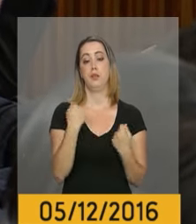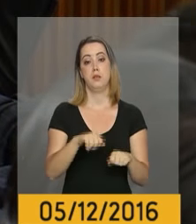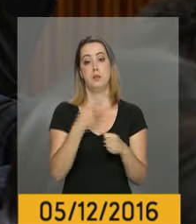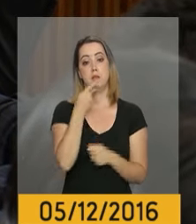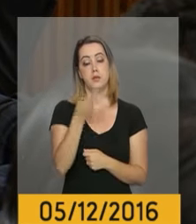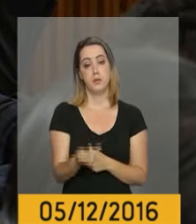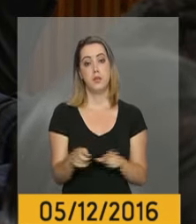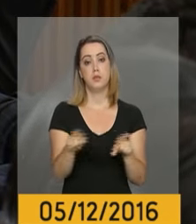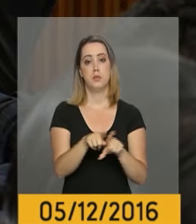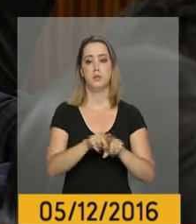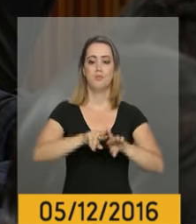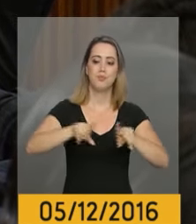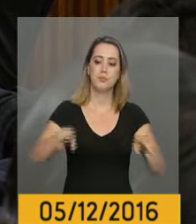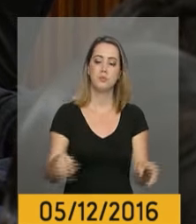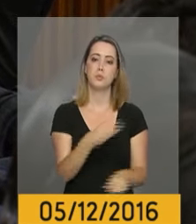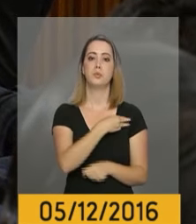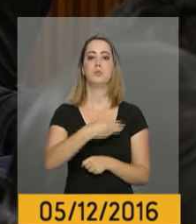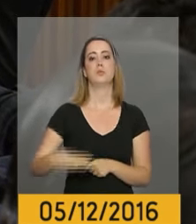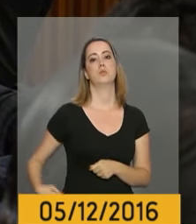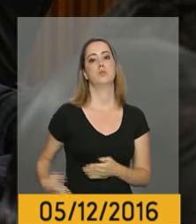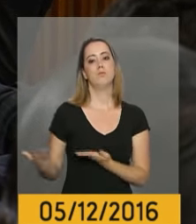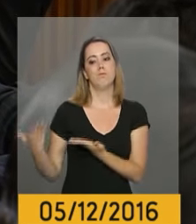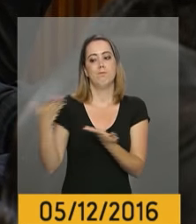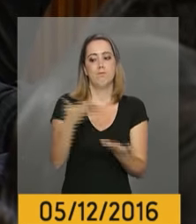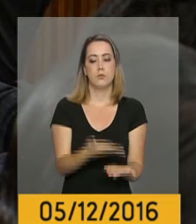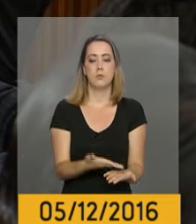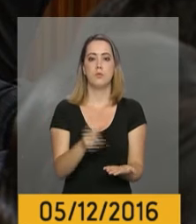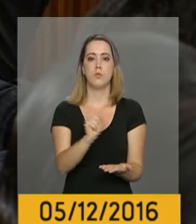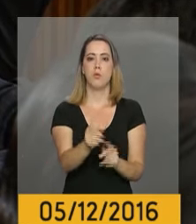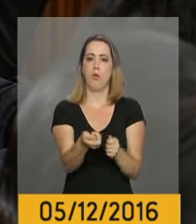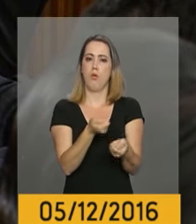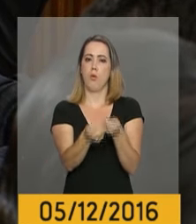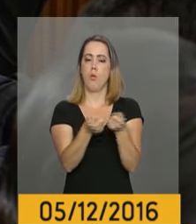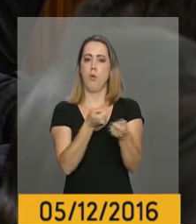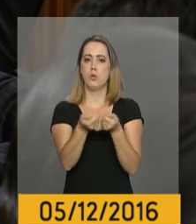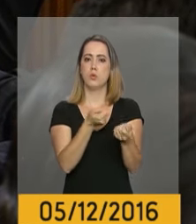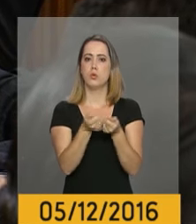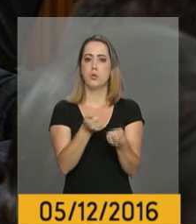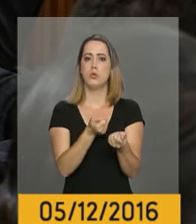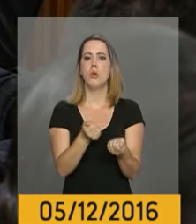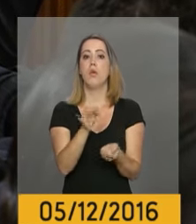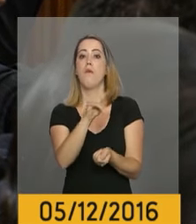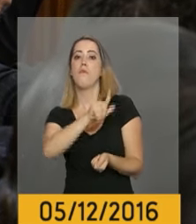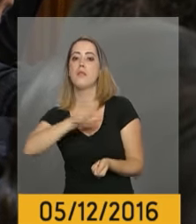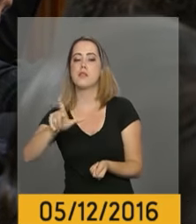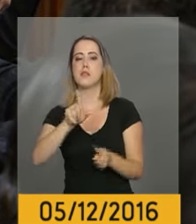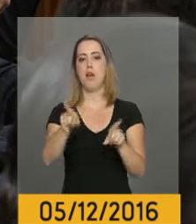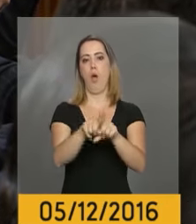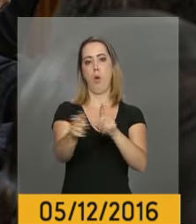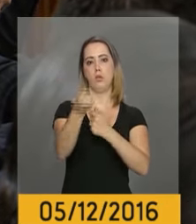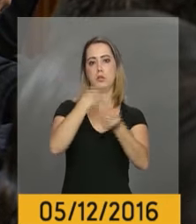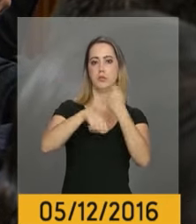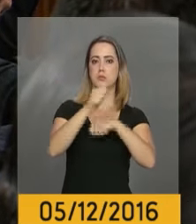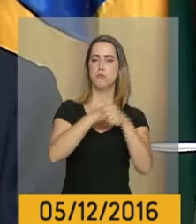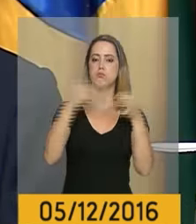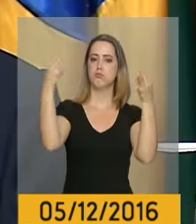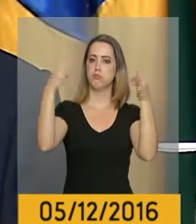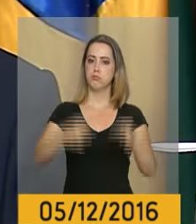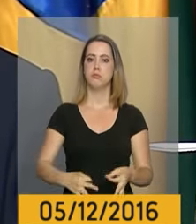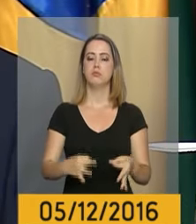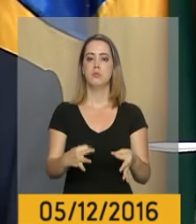Mereles como todos os demais vem promovendo um ajuste fiscal e econômico muito